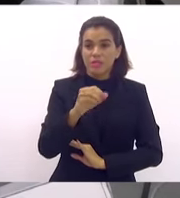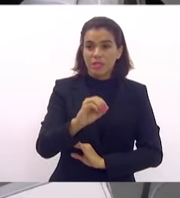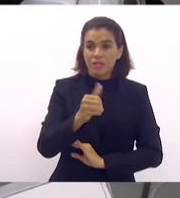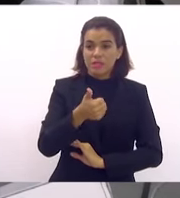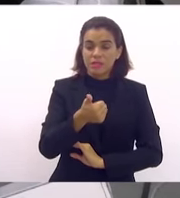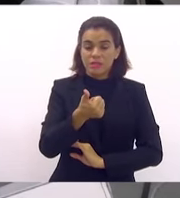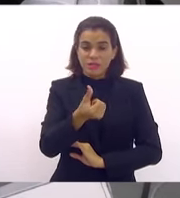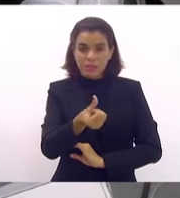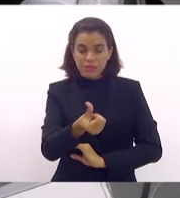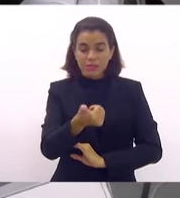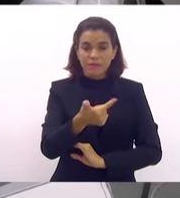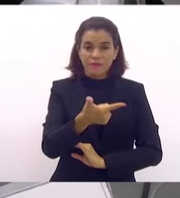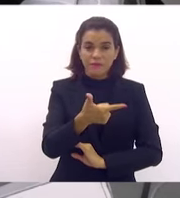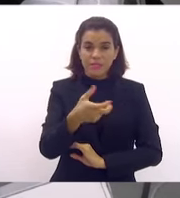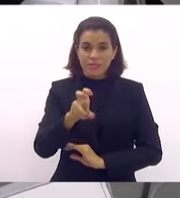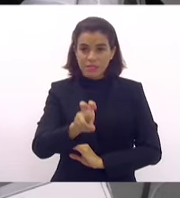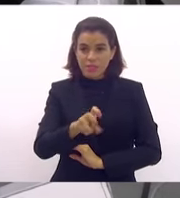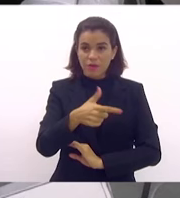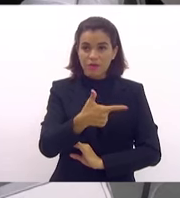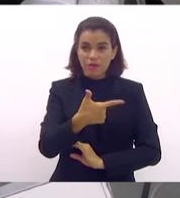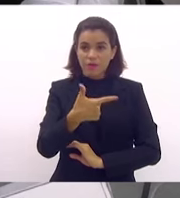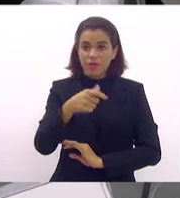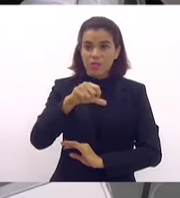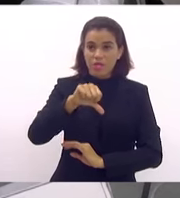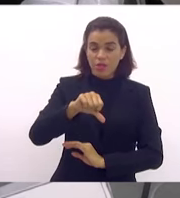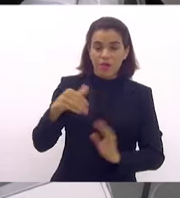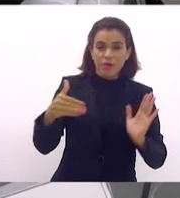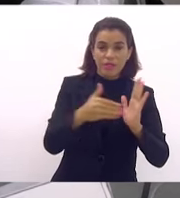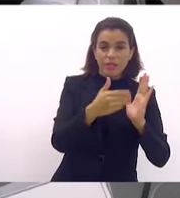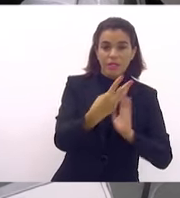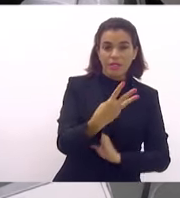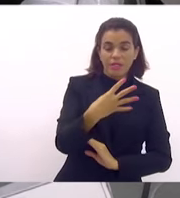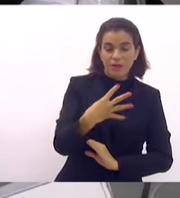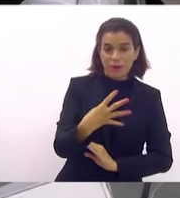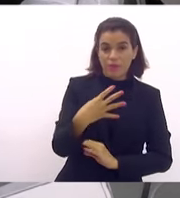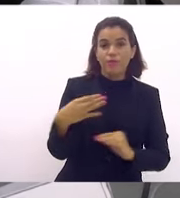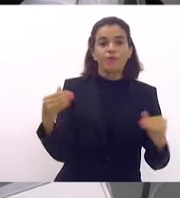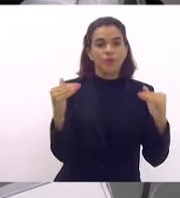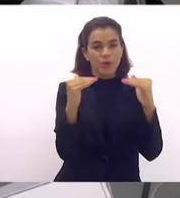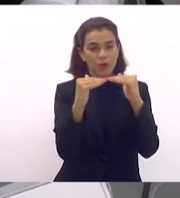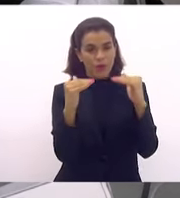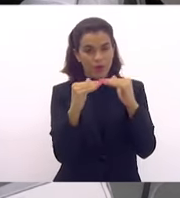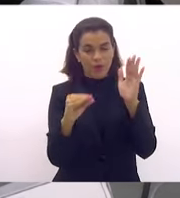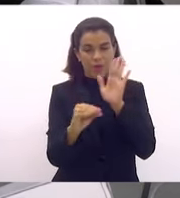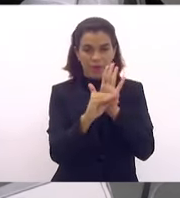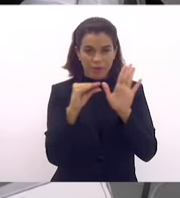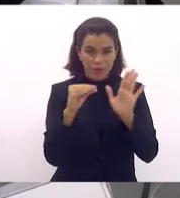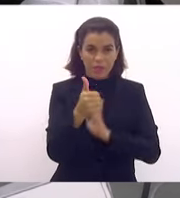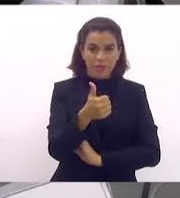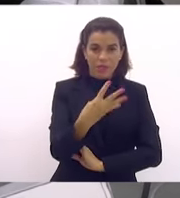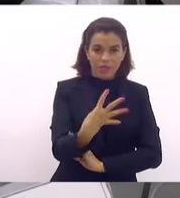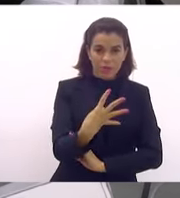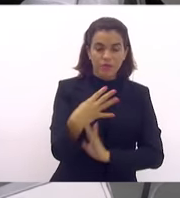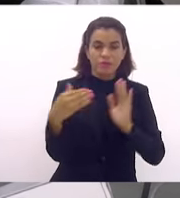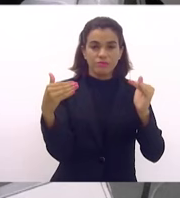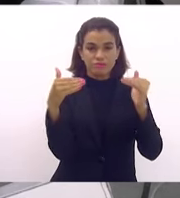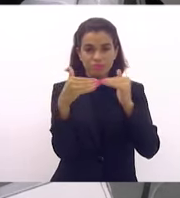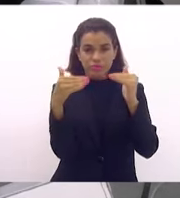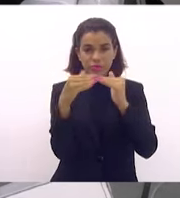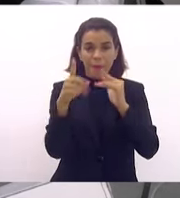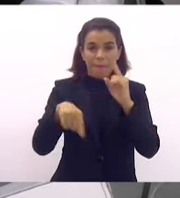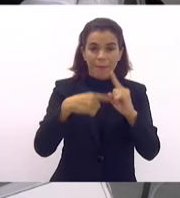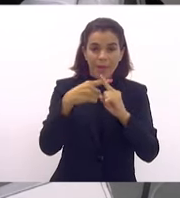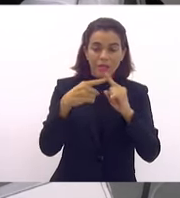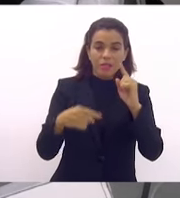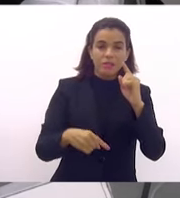13, 16, a 25, 29 a 34. Favorável à emenda de número 14, favorável com